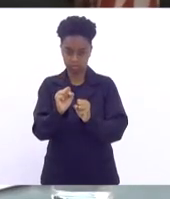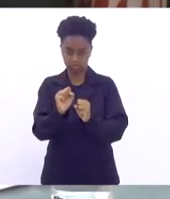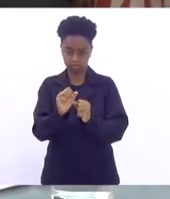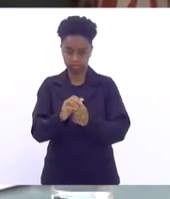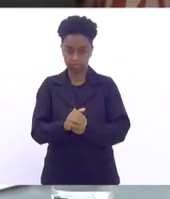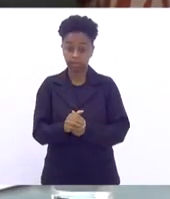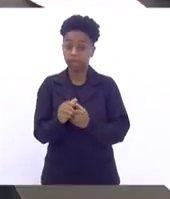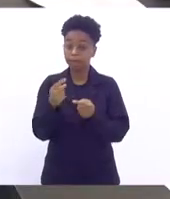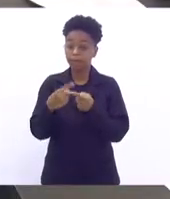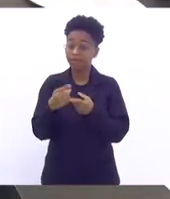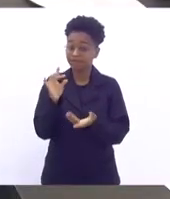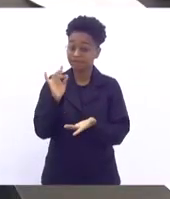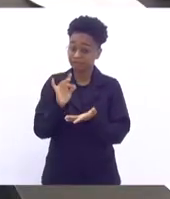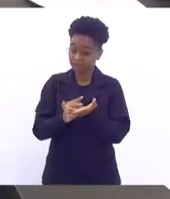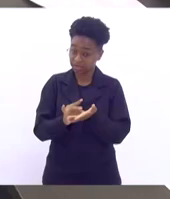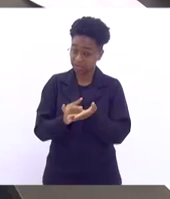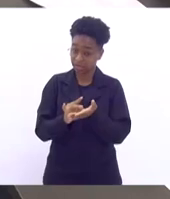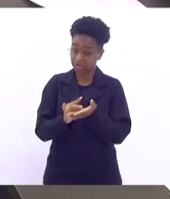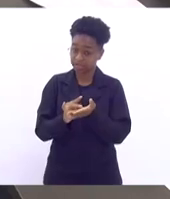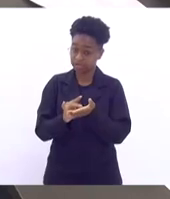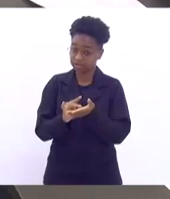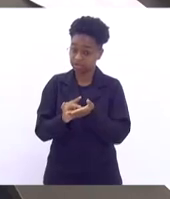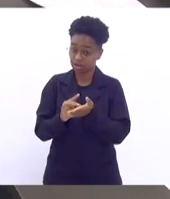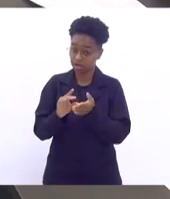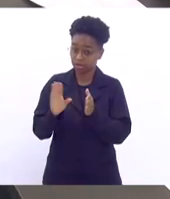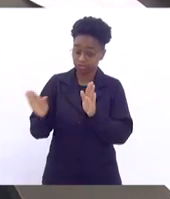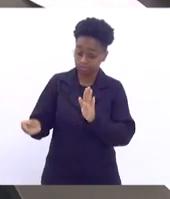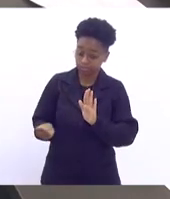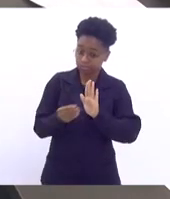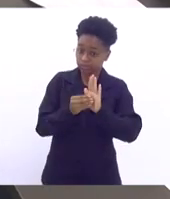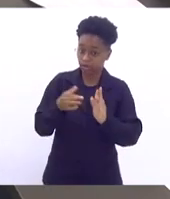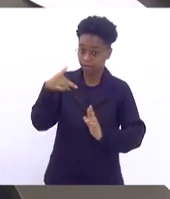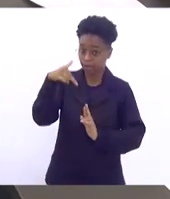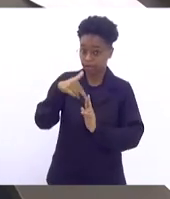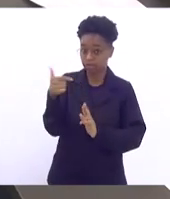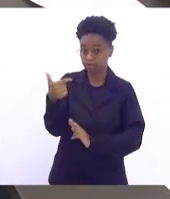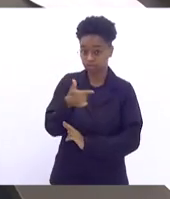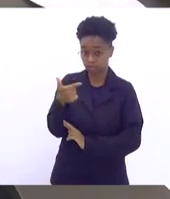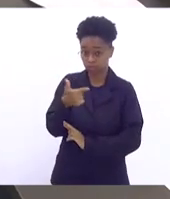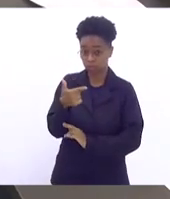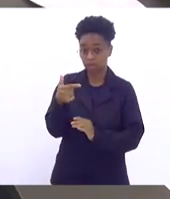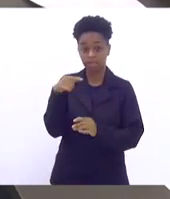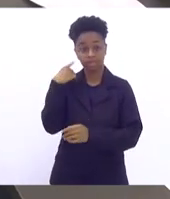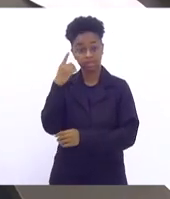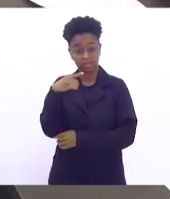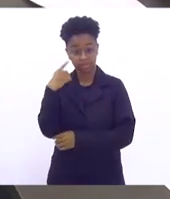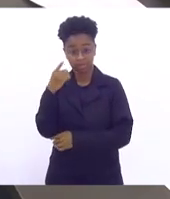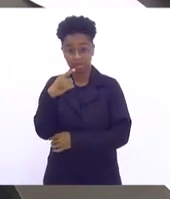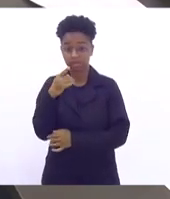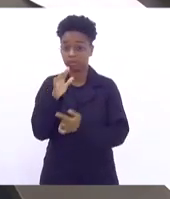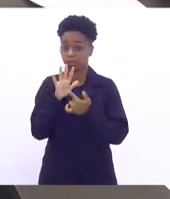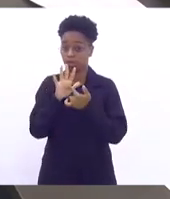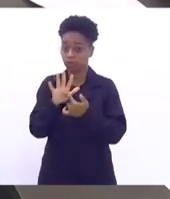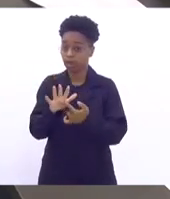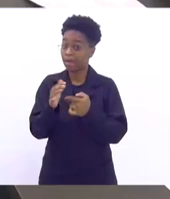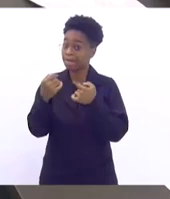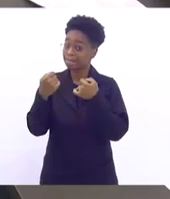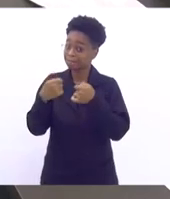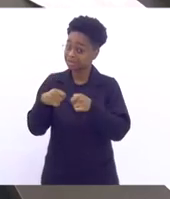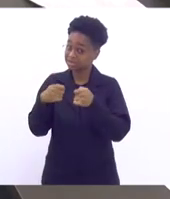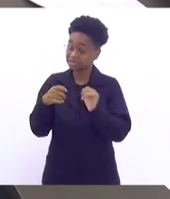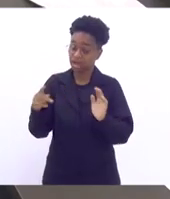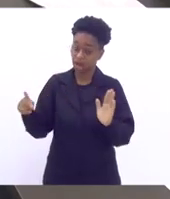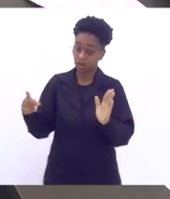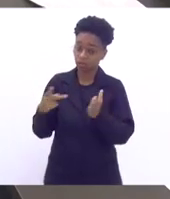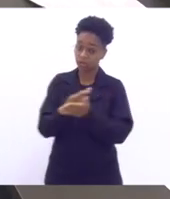é na verdade a inserção desse parágrafo segundo é o deputado valdec está condicionando a realização de